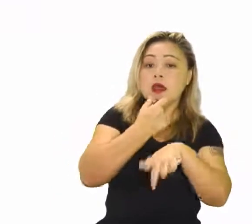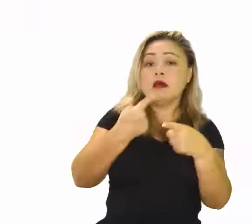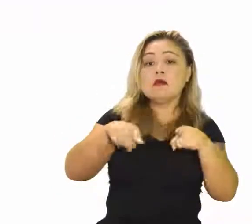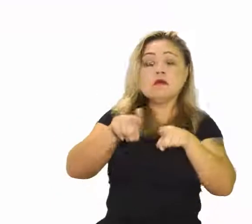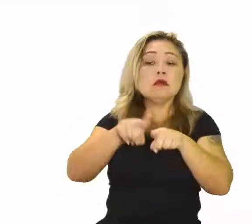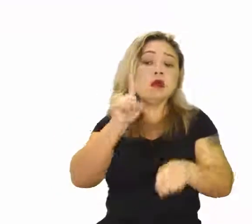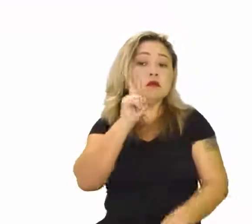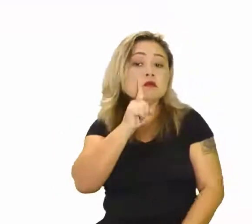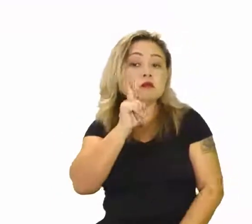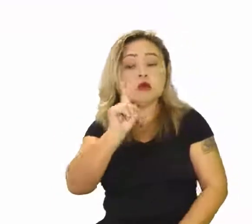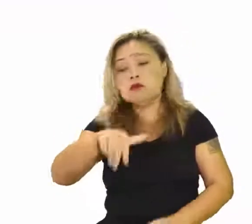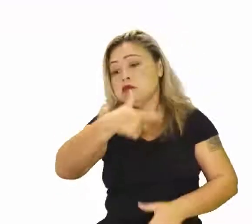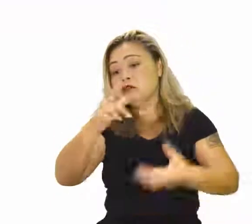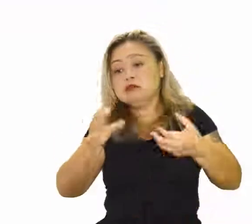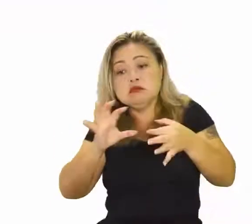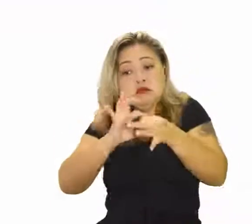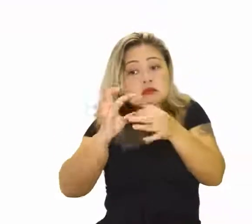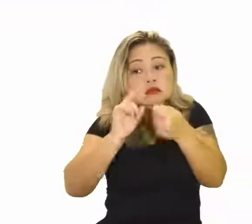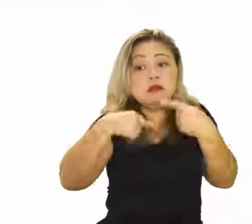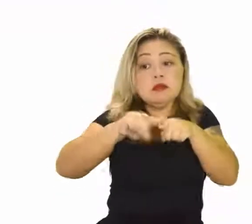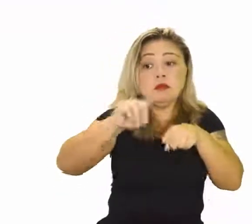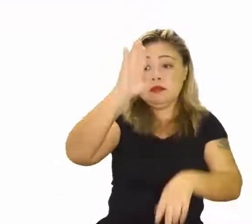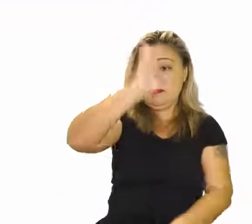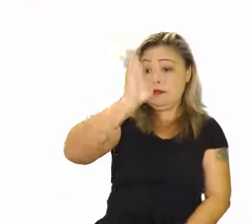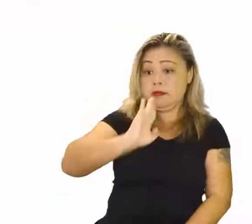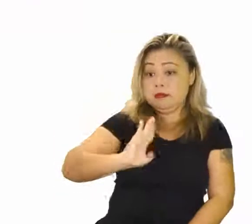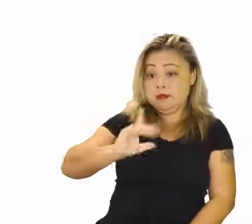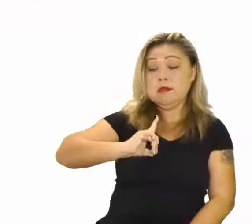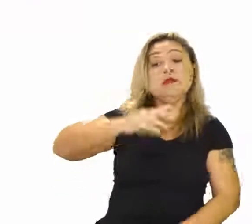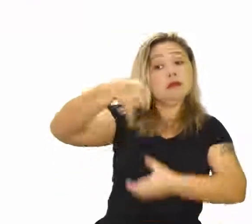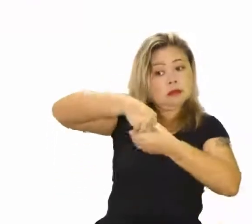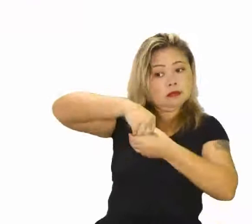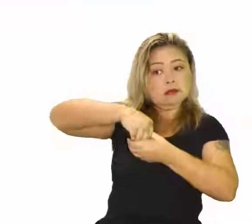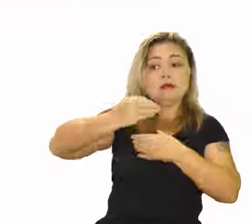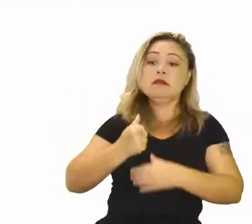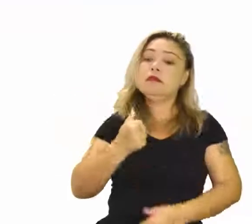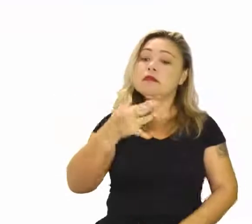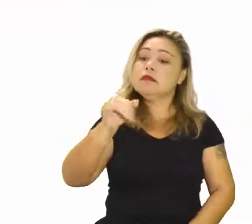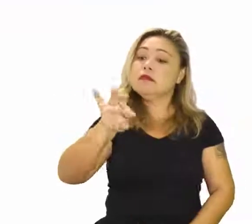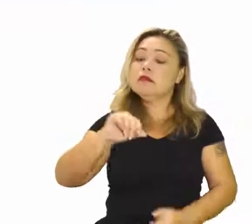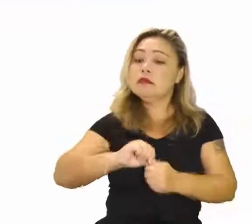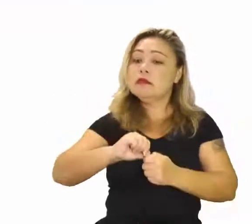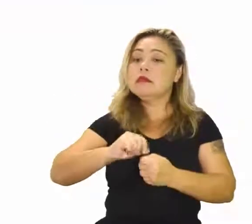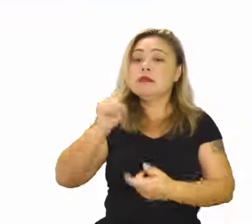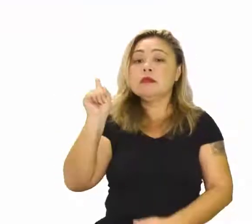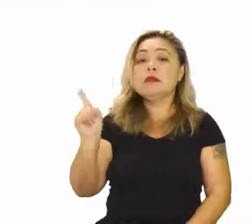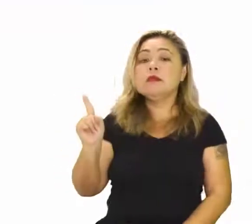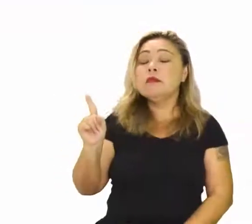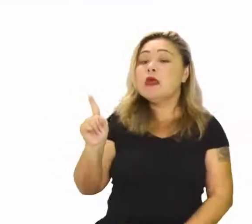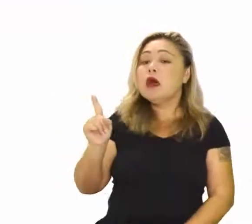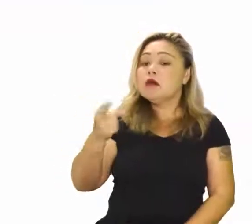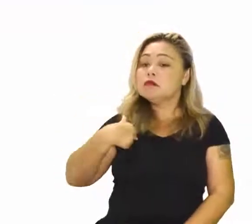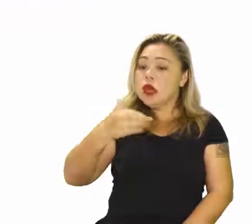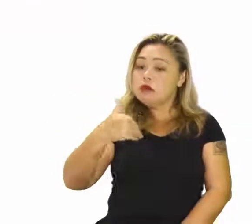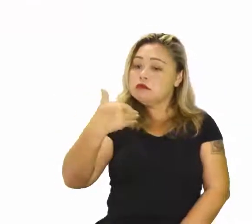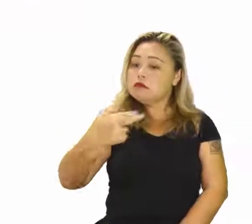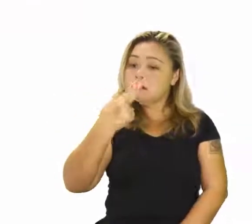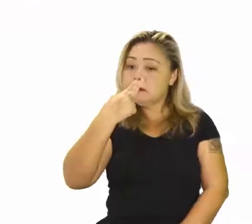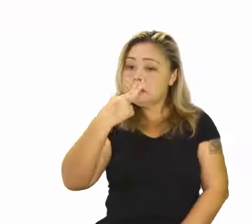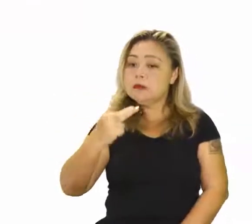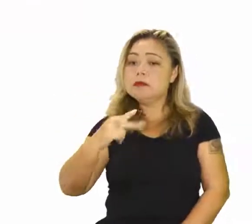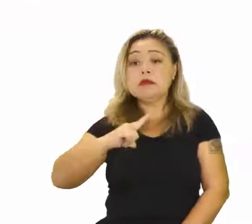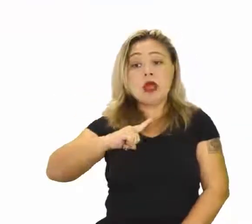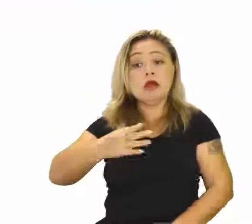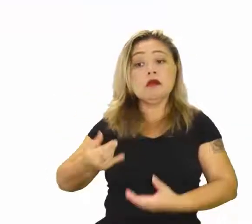estadunidenses e demais aliados, entre eles o Brasil, estava aí nesse fronte ocidental. O comando nazista, situado